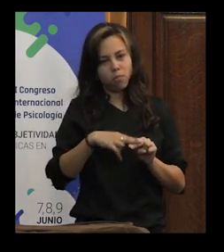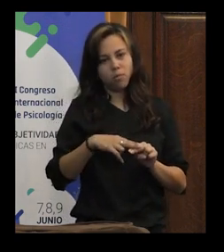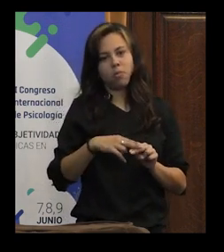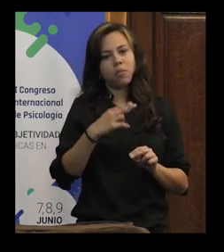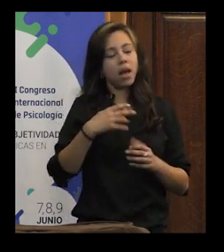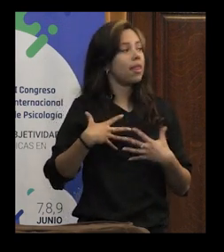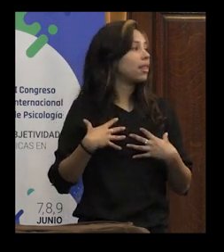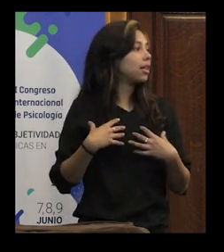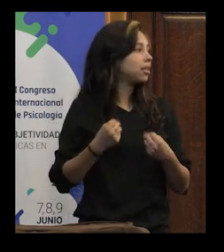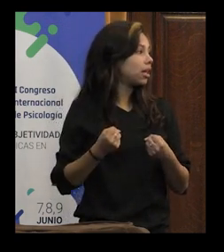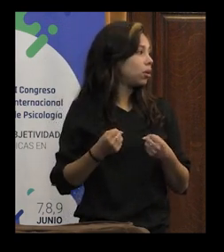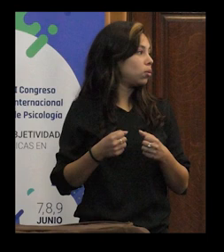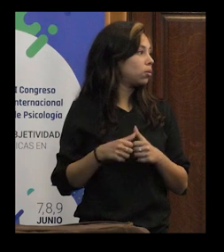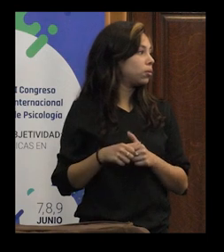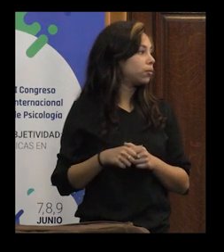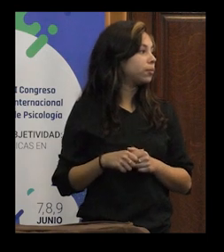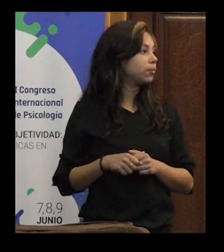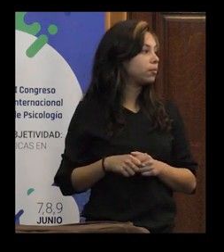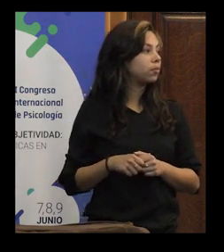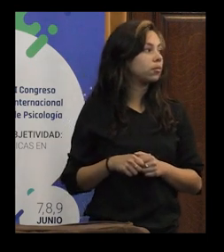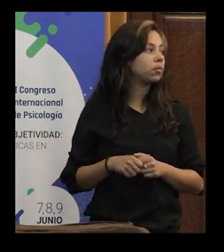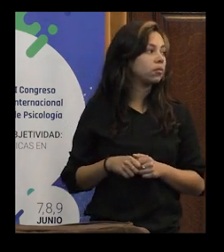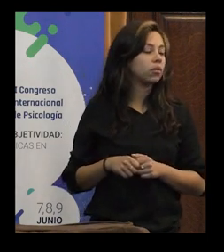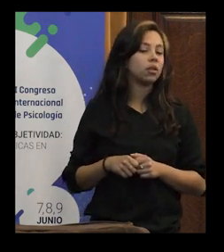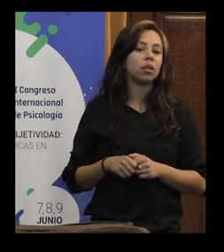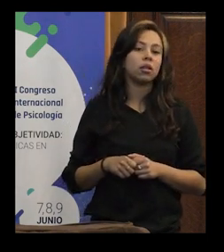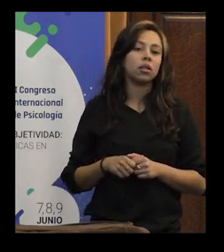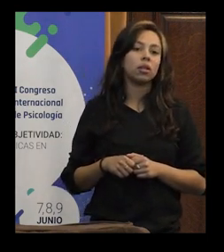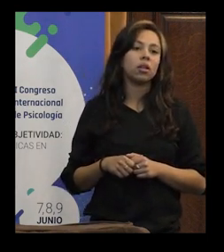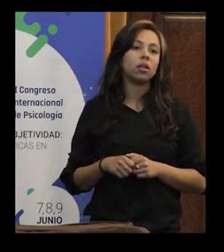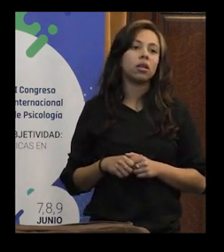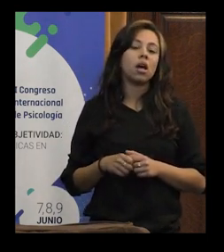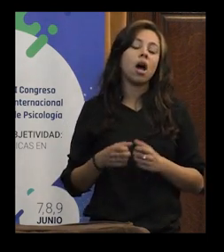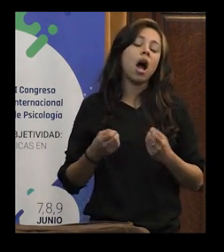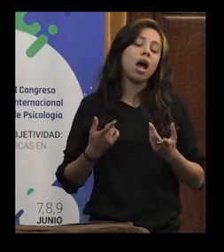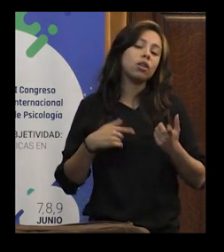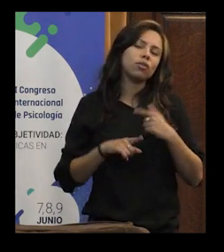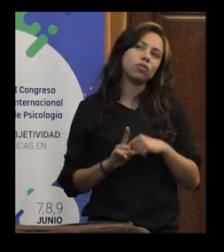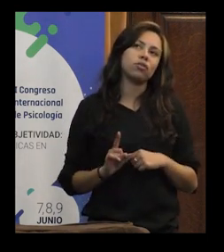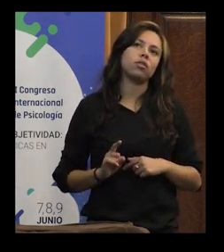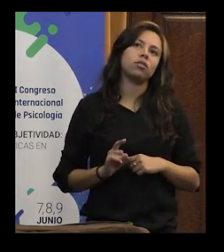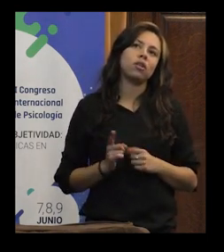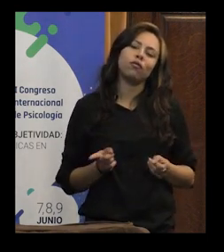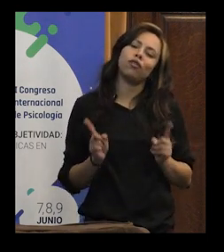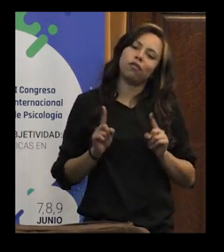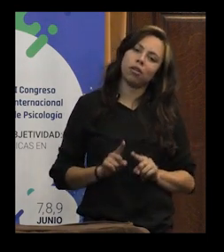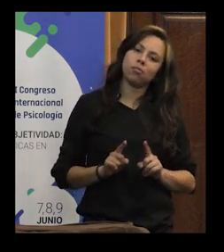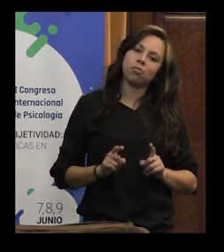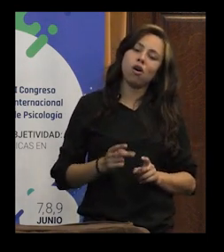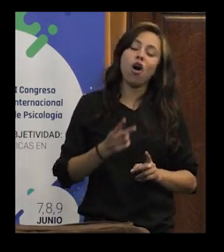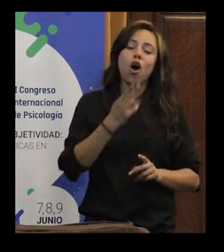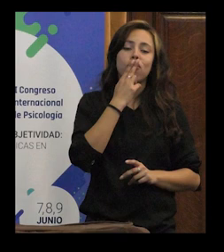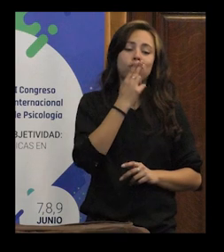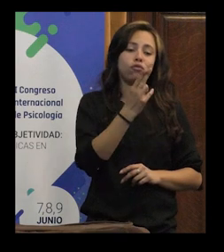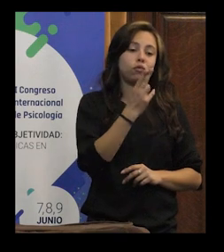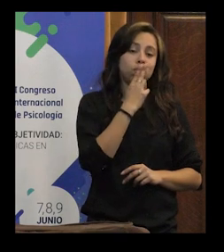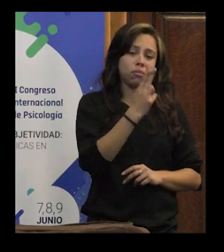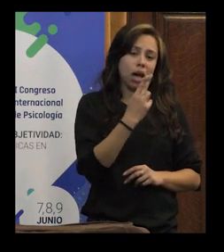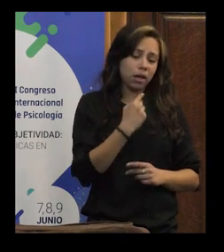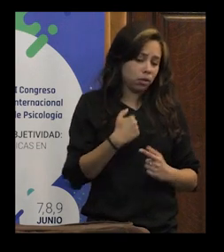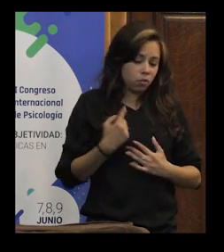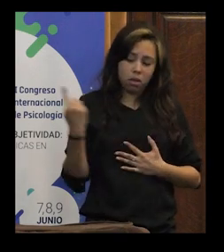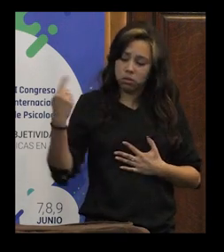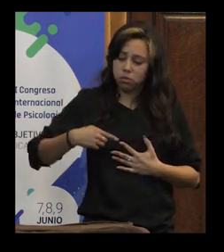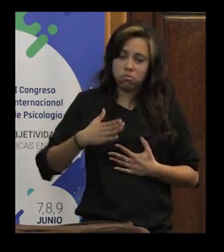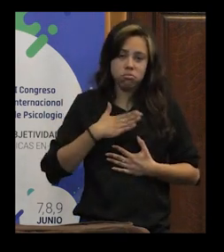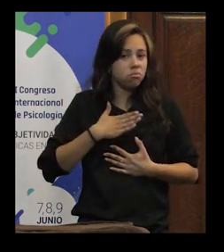Bom, não faz mal. Não. Como fumar é um acto voluntário, o consumo de tabaco,